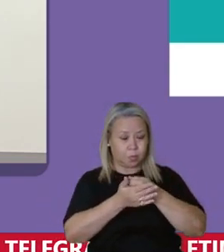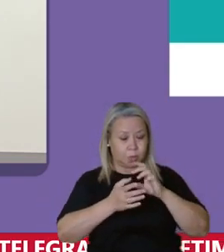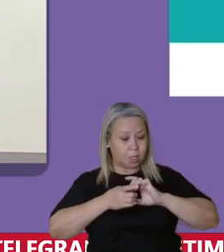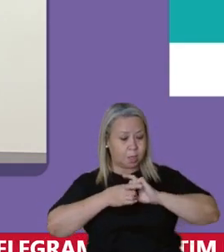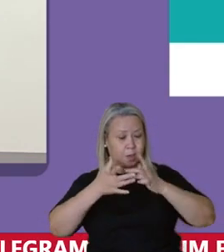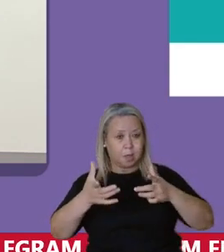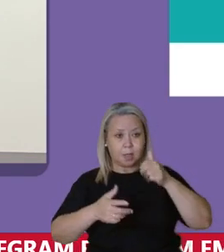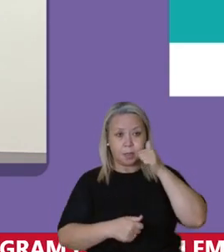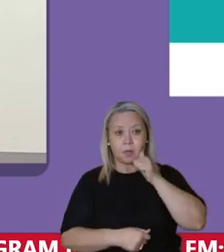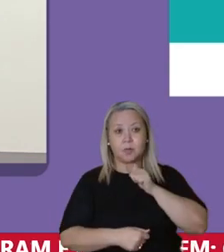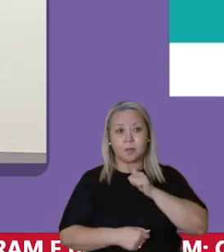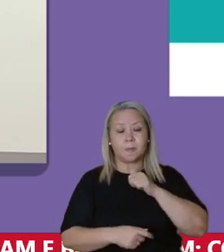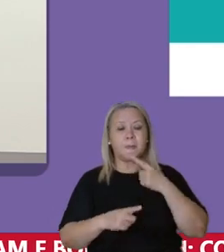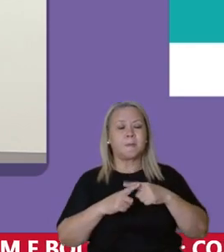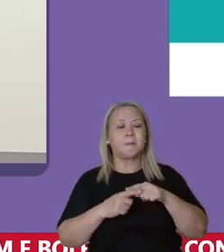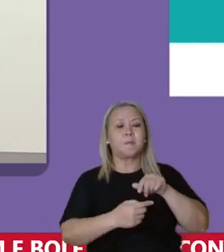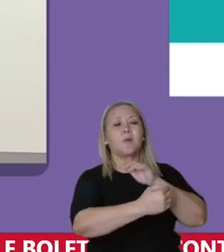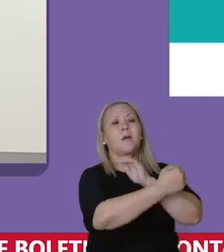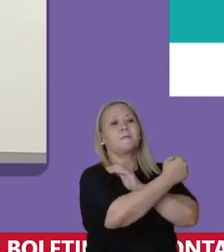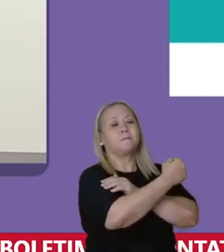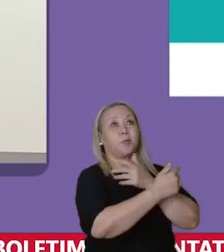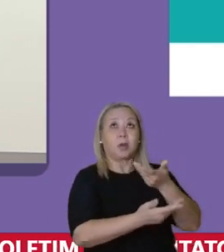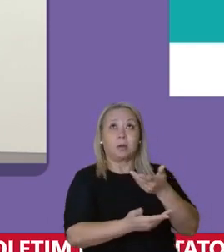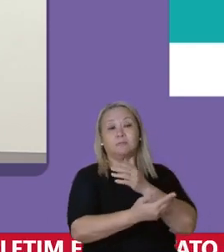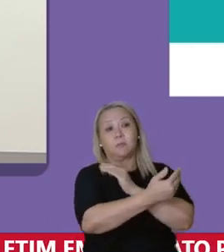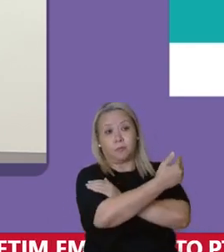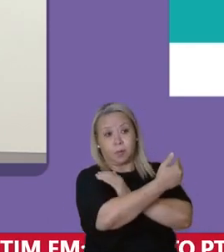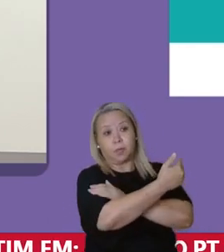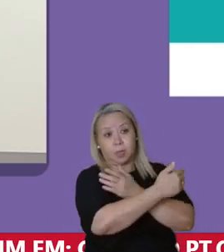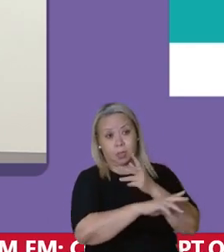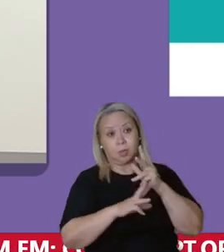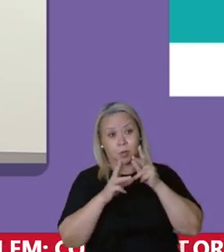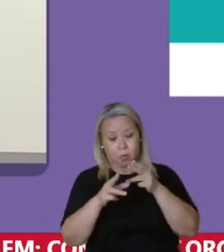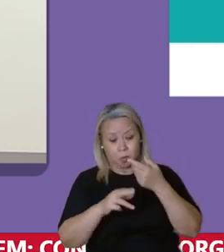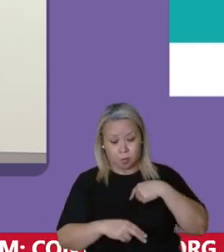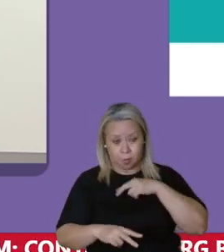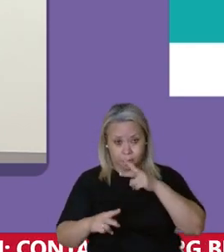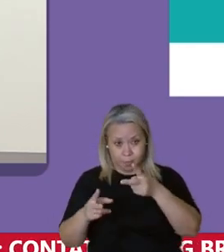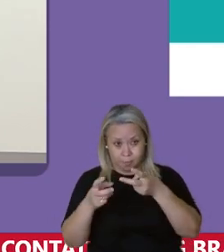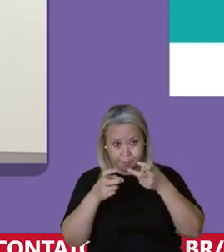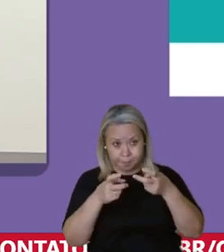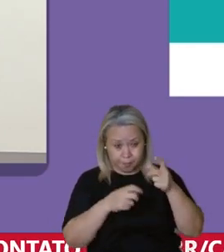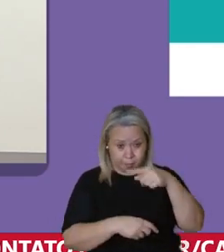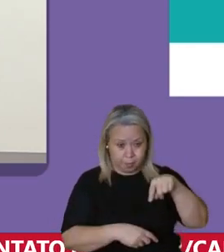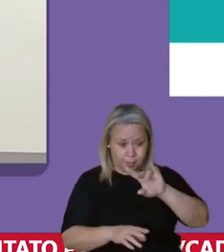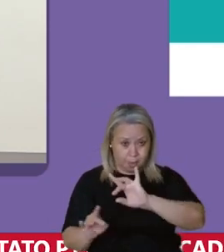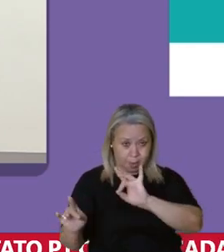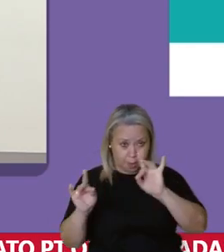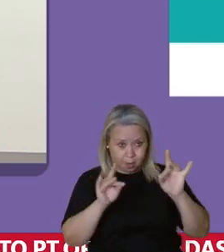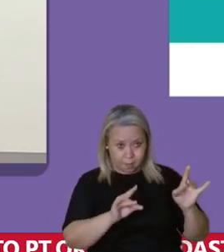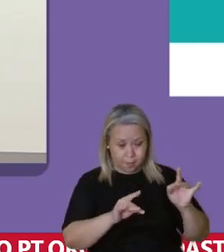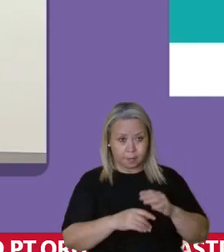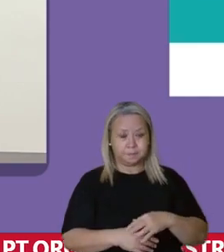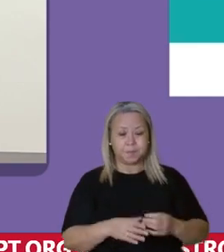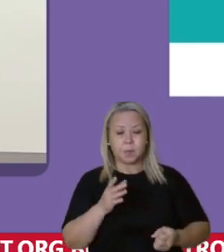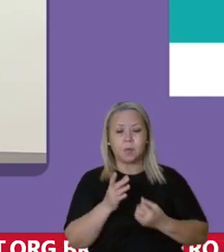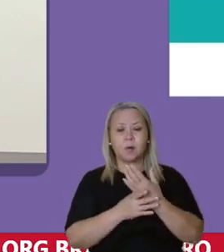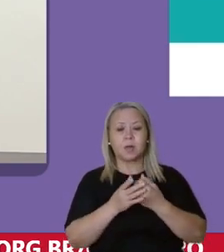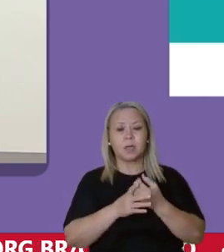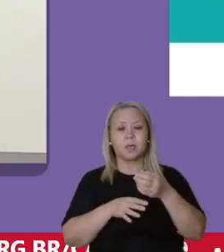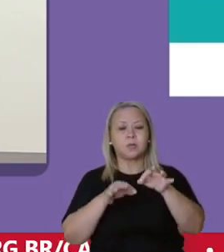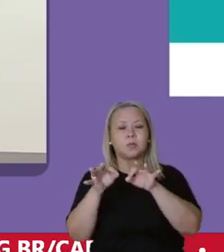das mulheres, porque o feminismo, como nós vamos ver um pouco mais adiante, ele surge de